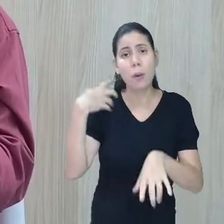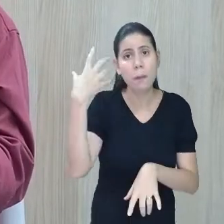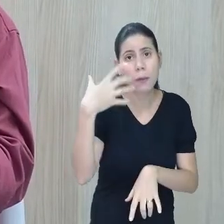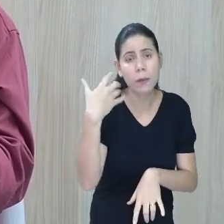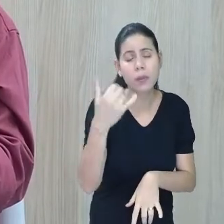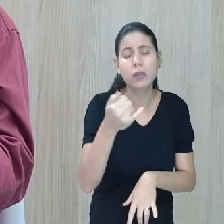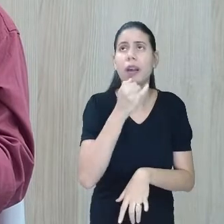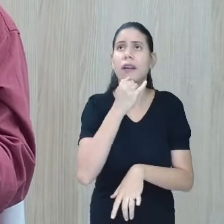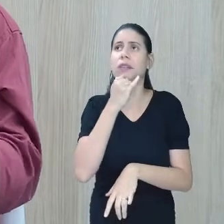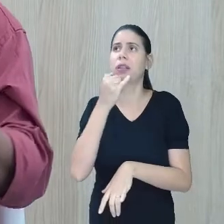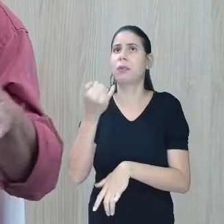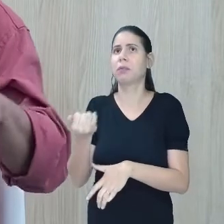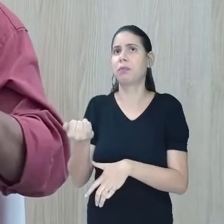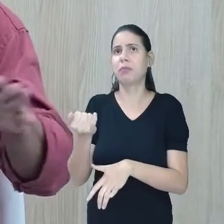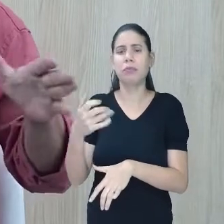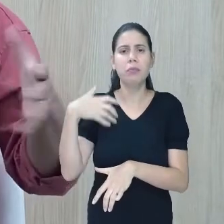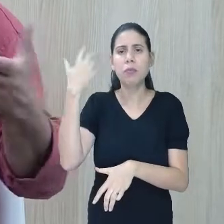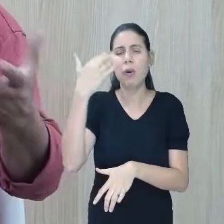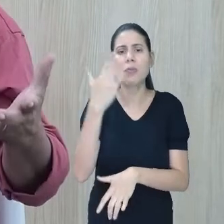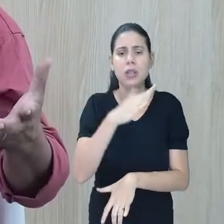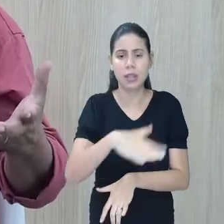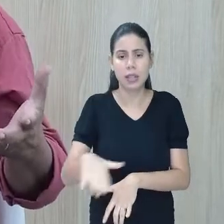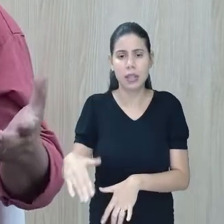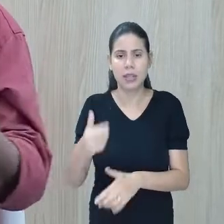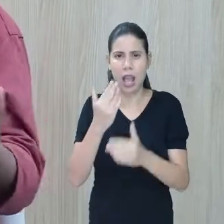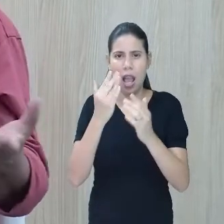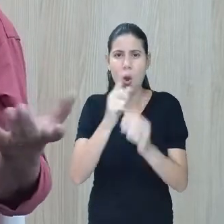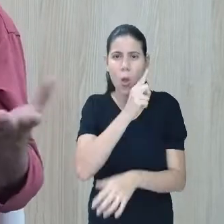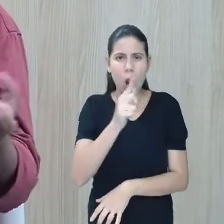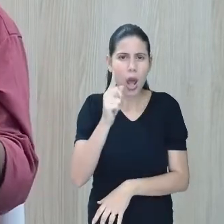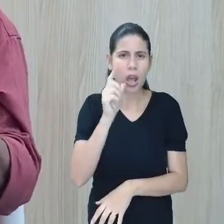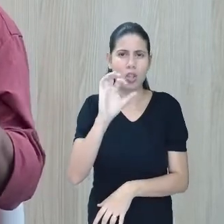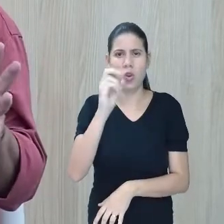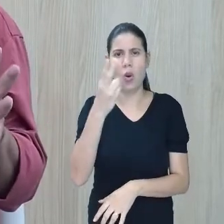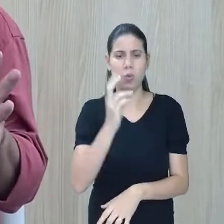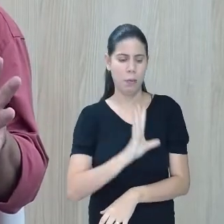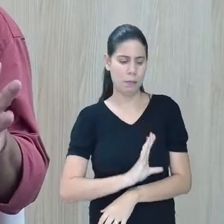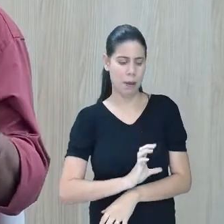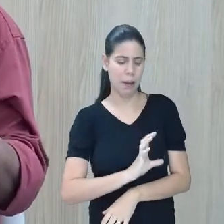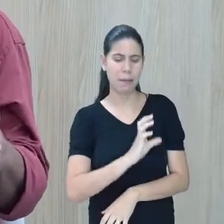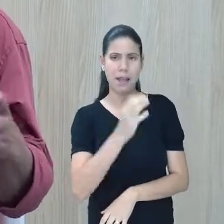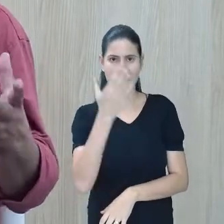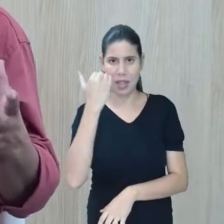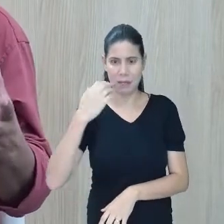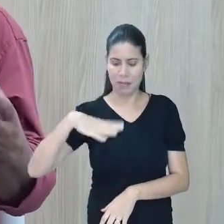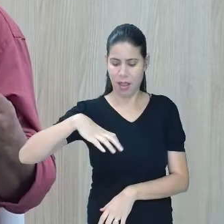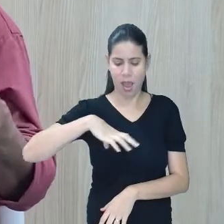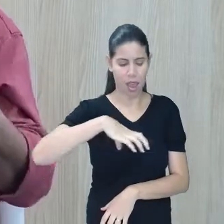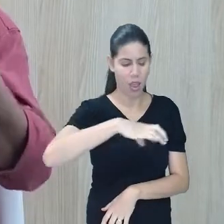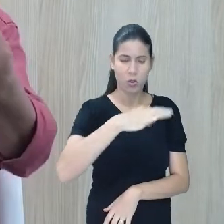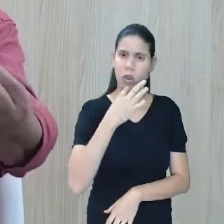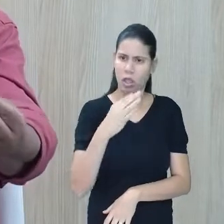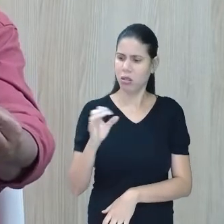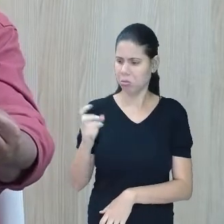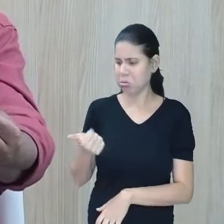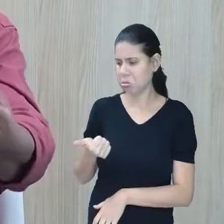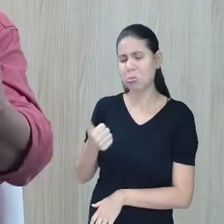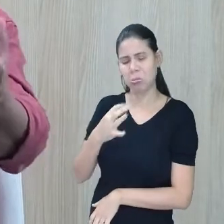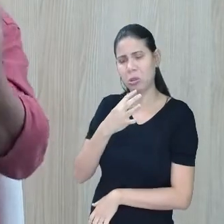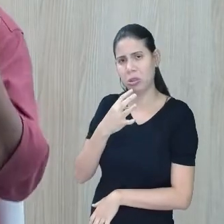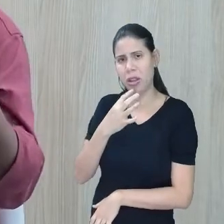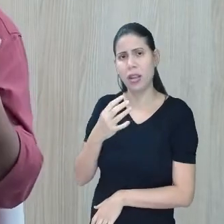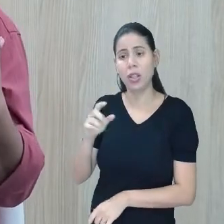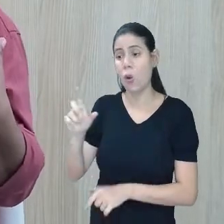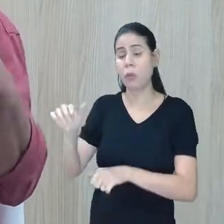por exemplo, uma música infantil, Meu Lanchinho, o Dona Aranha, uma música assim que eles conhecem, tu conhece e conhece. Então eu vou tocar a música que ele gosta, que